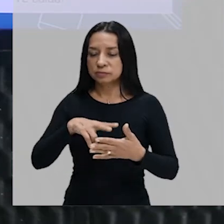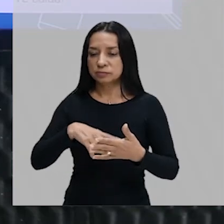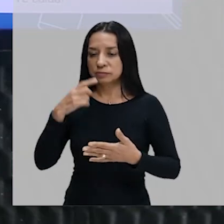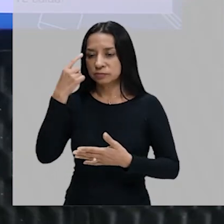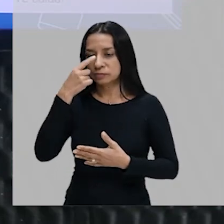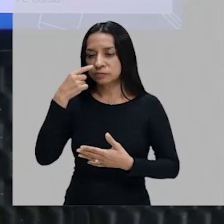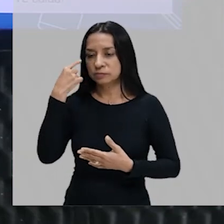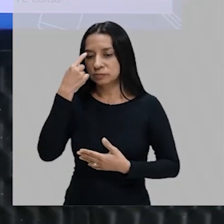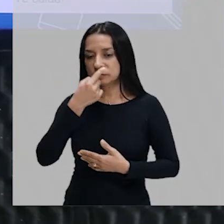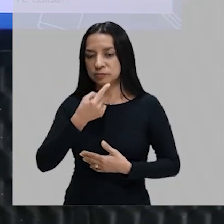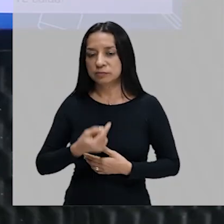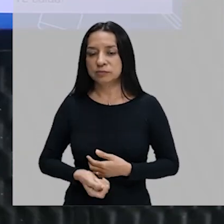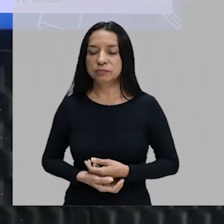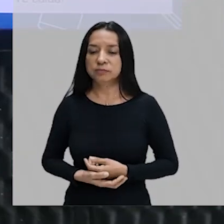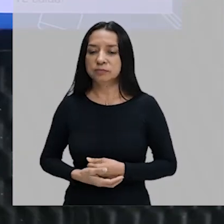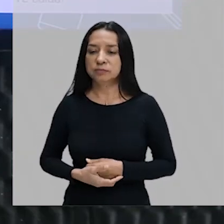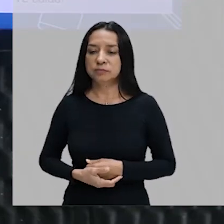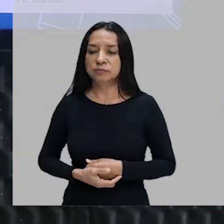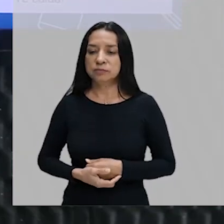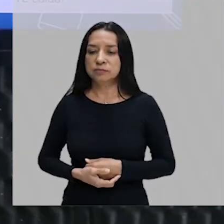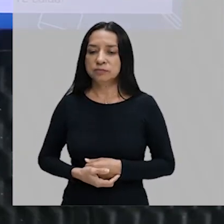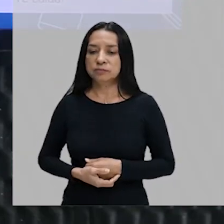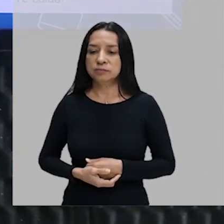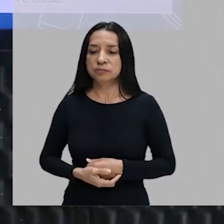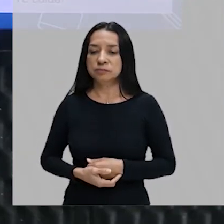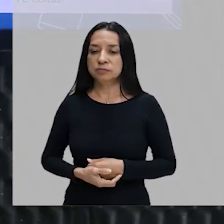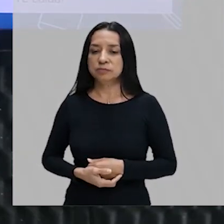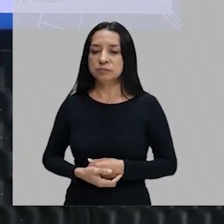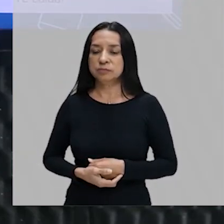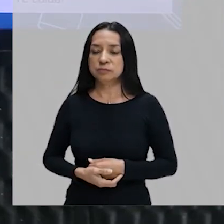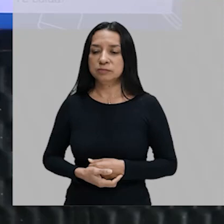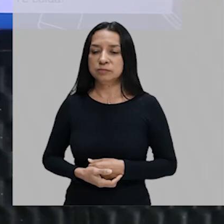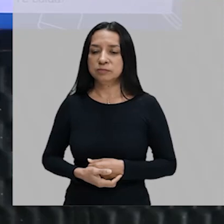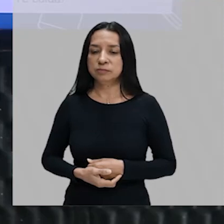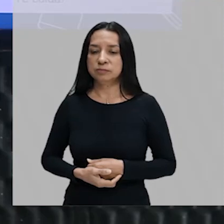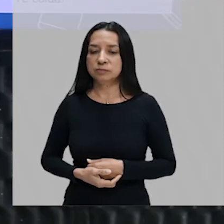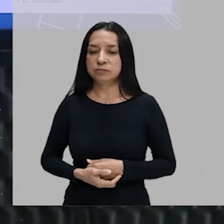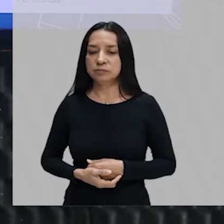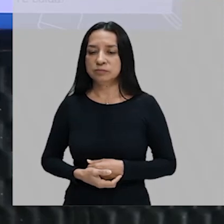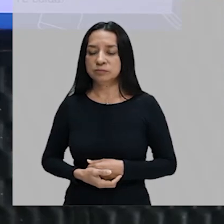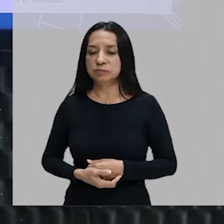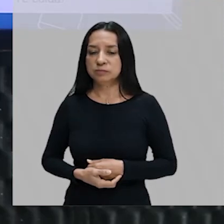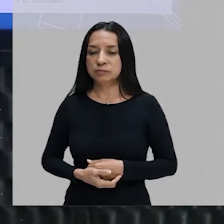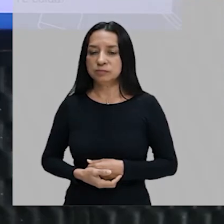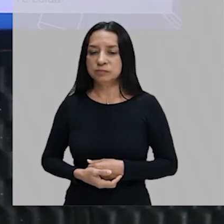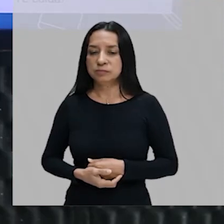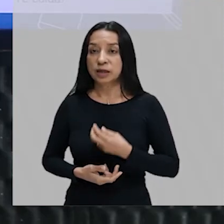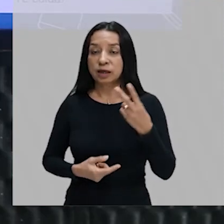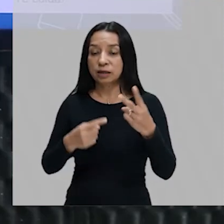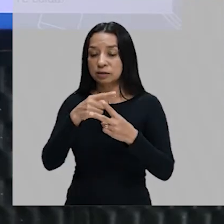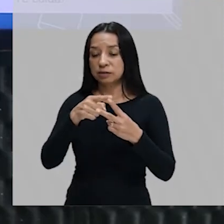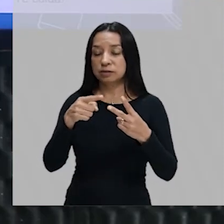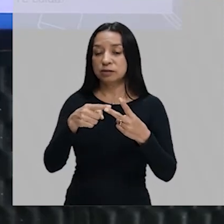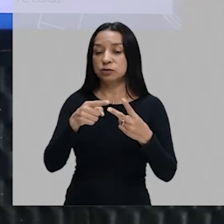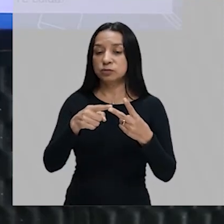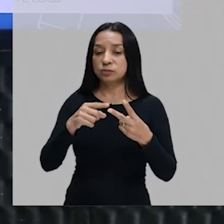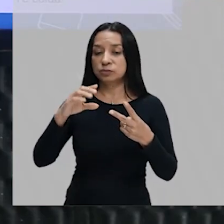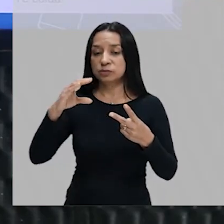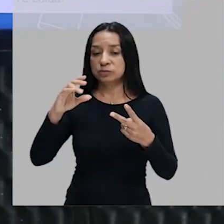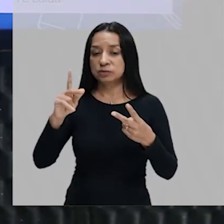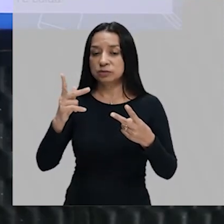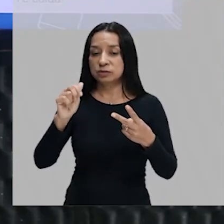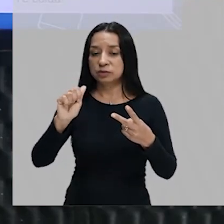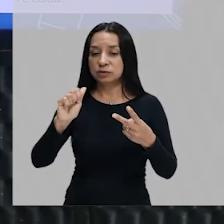noches. Tchau com o ou tchau com u. Estão corretas as duas formas.